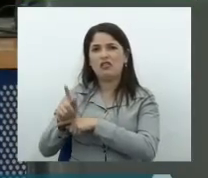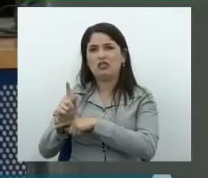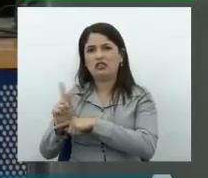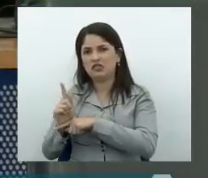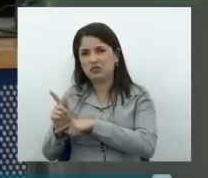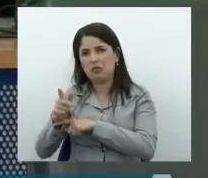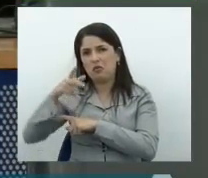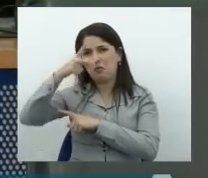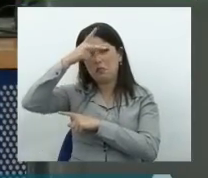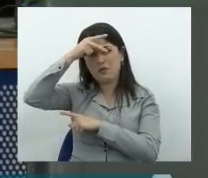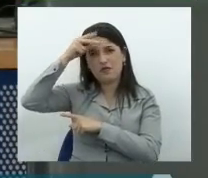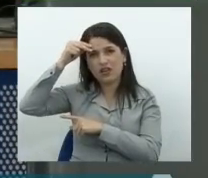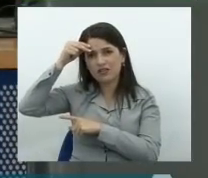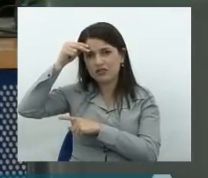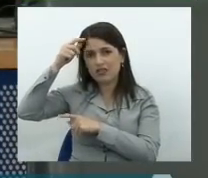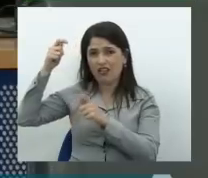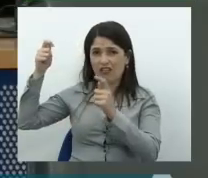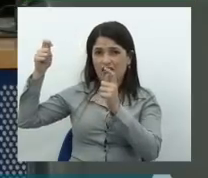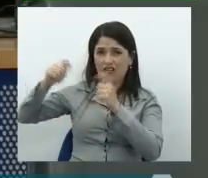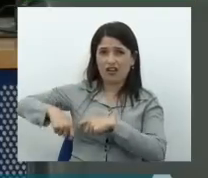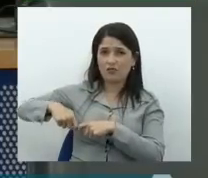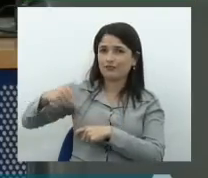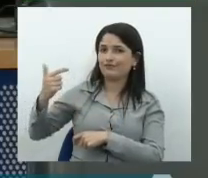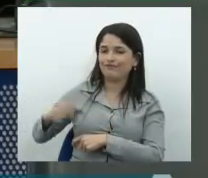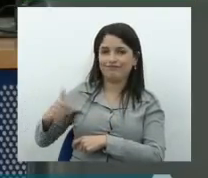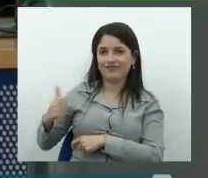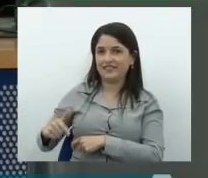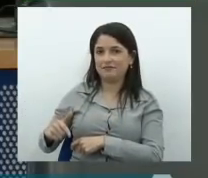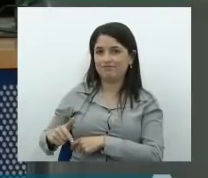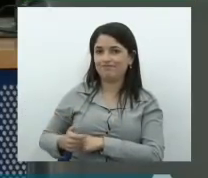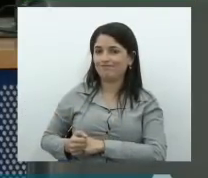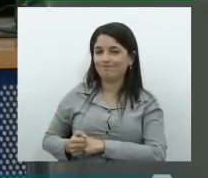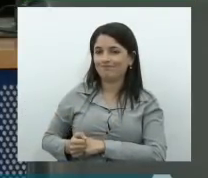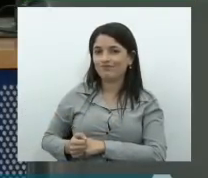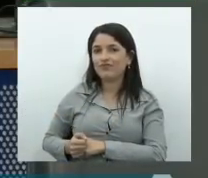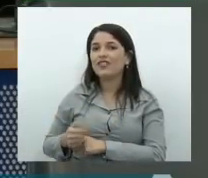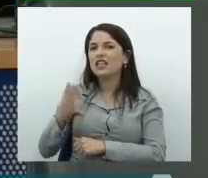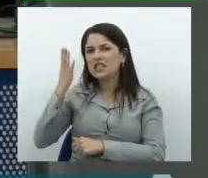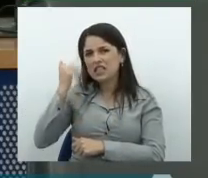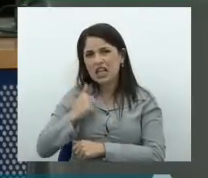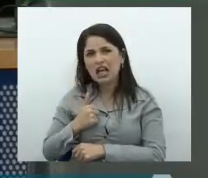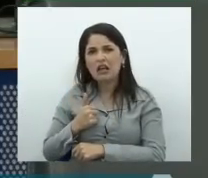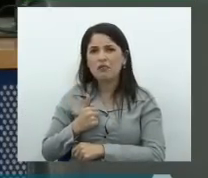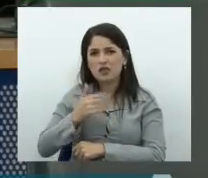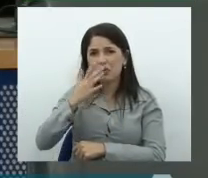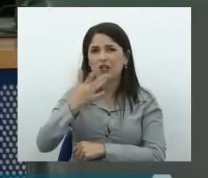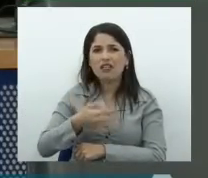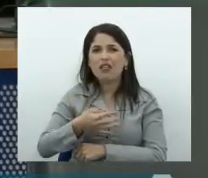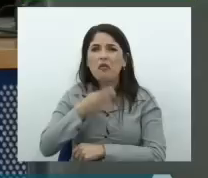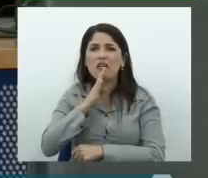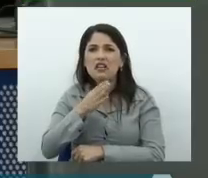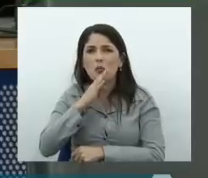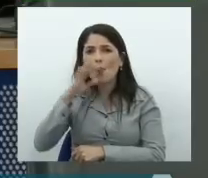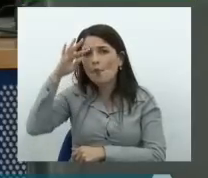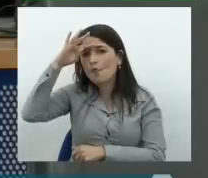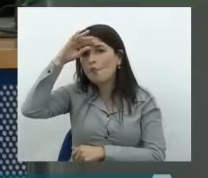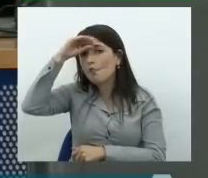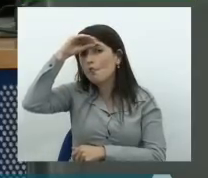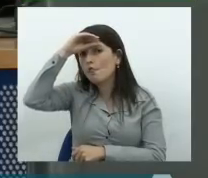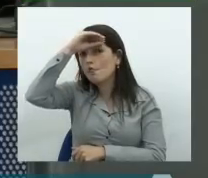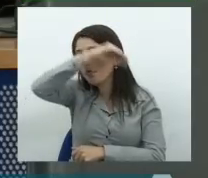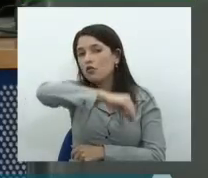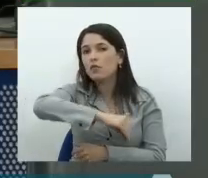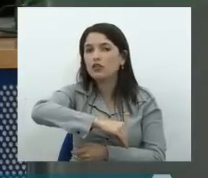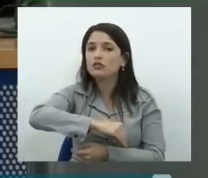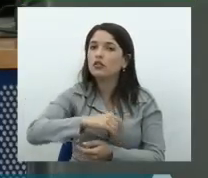não sabe faz pouco, mal feito e gasta muito. Nós temos aí uma herança agora, uma herança maldita